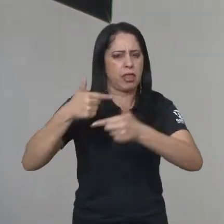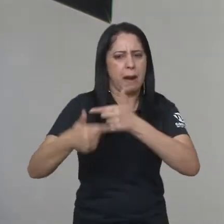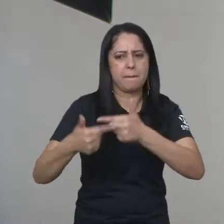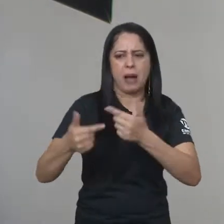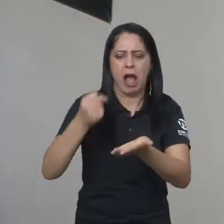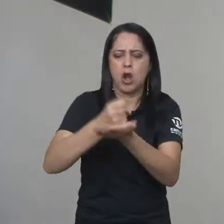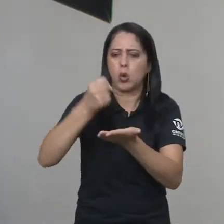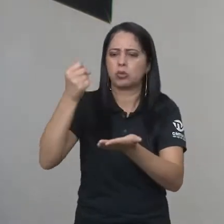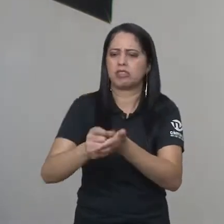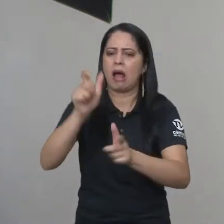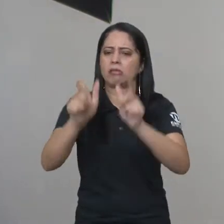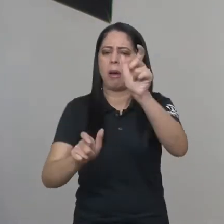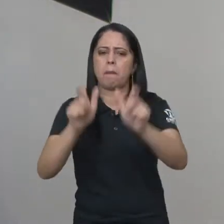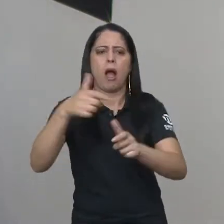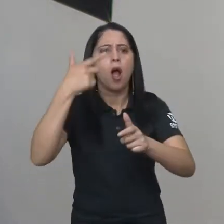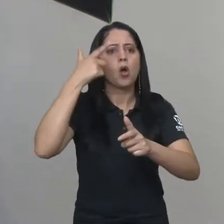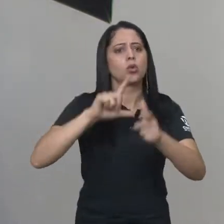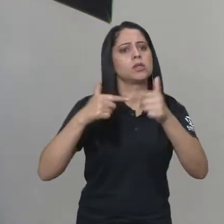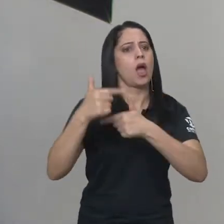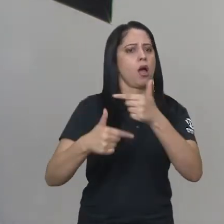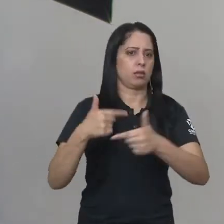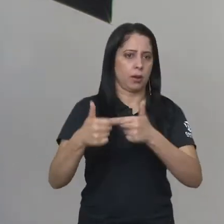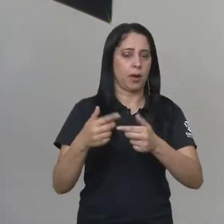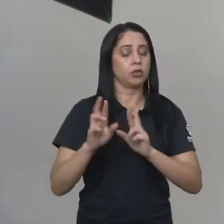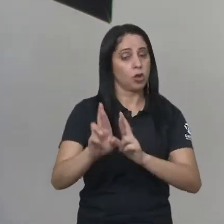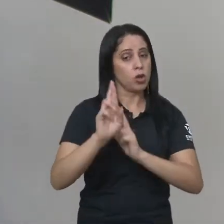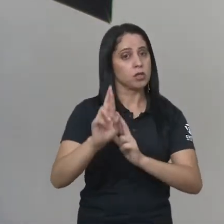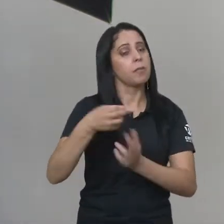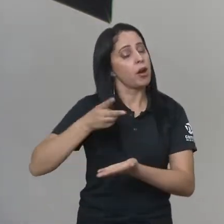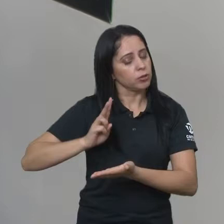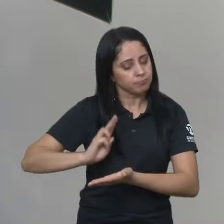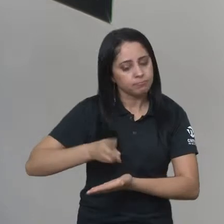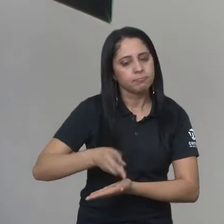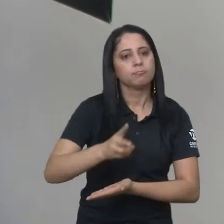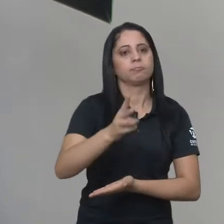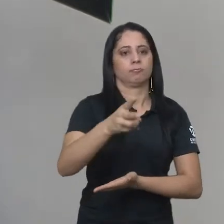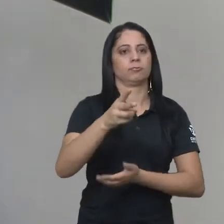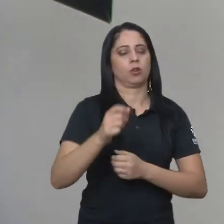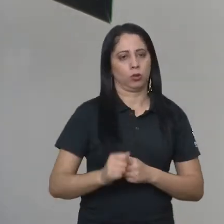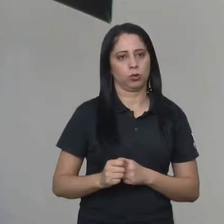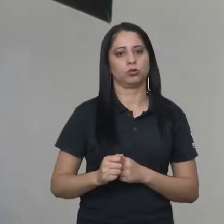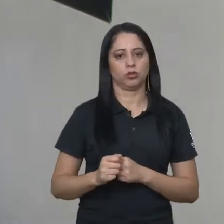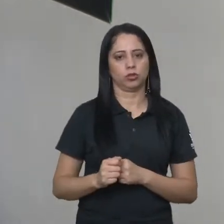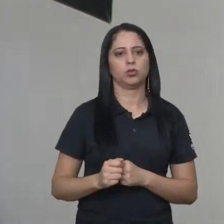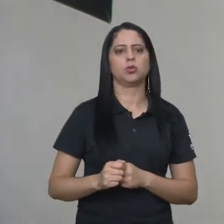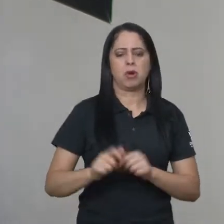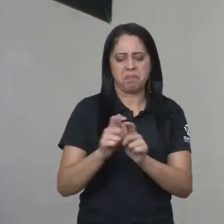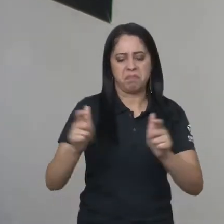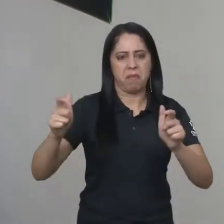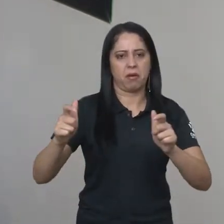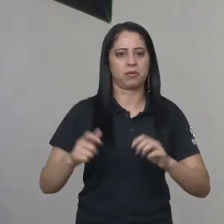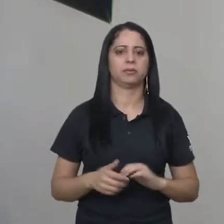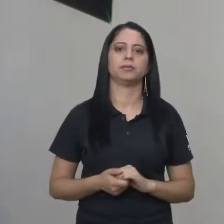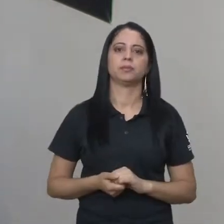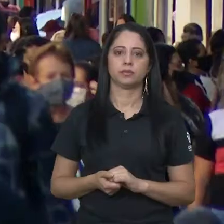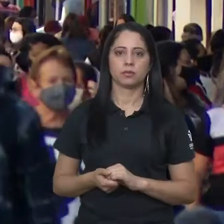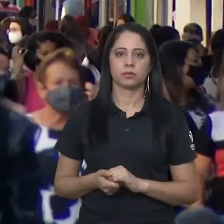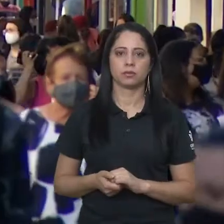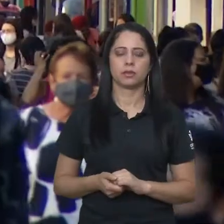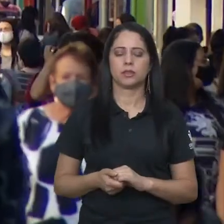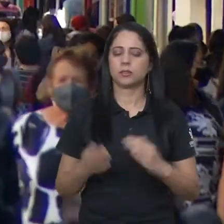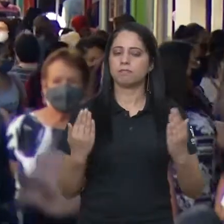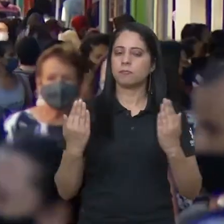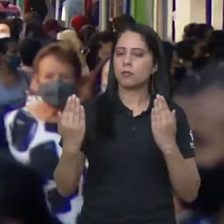né? E estabilizando, e a gente espera que essa projeção nos próximos meses ela continue crescente.